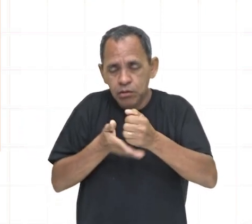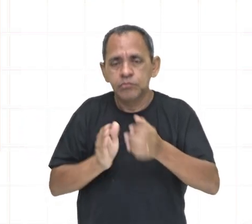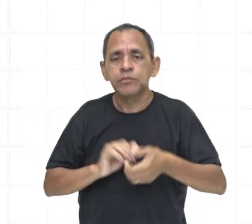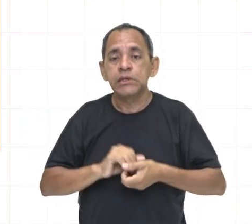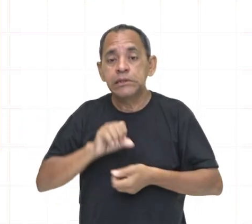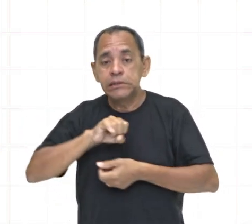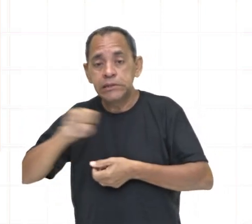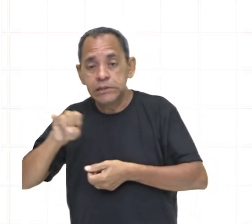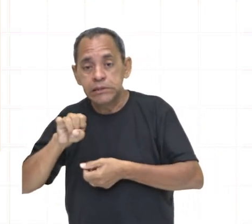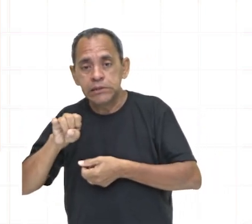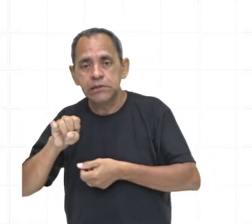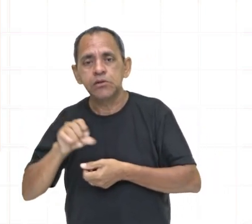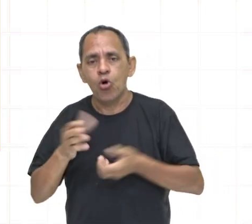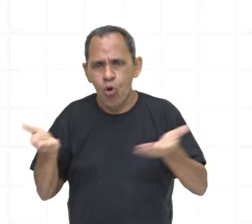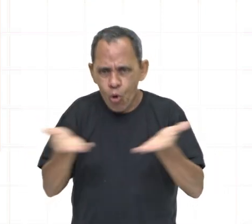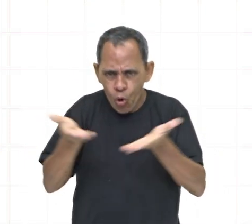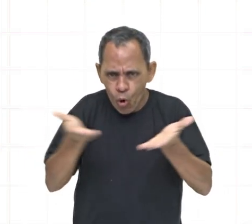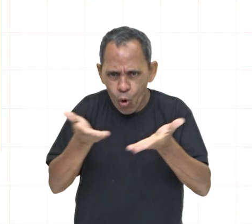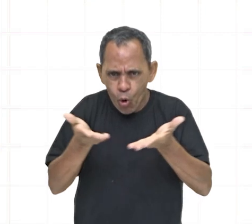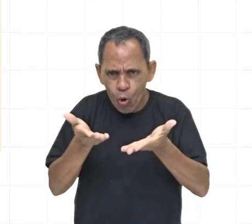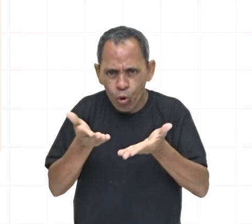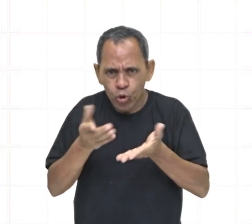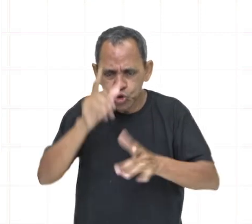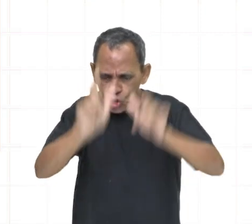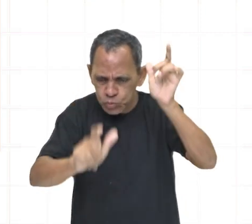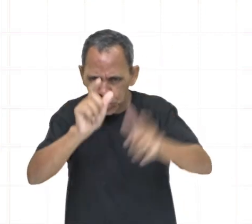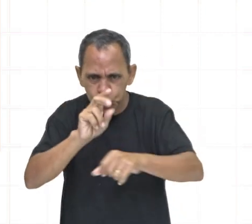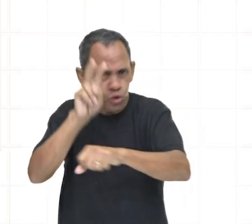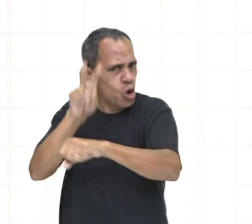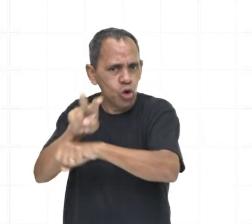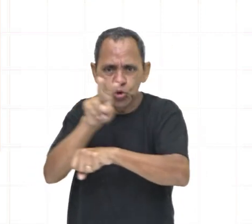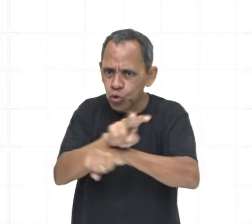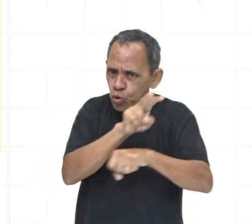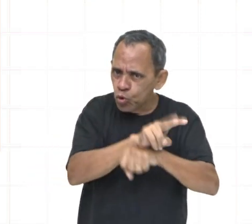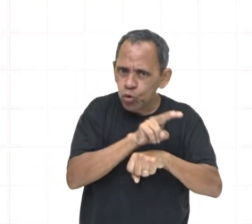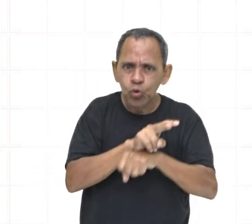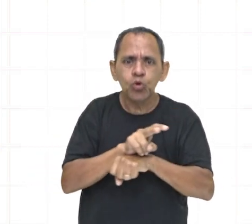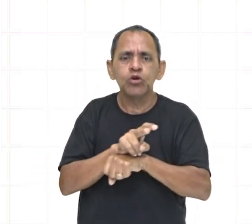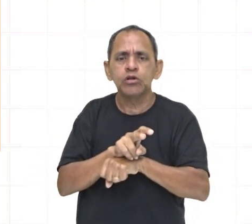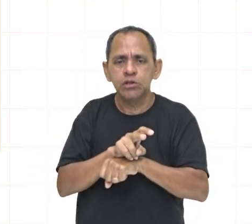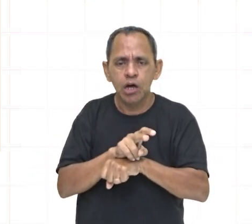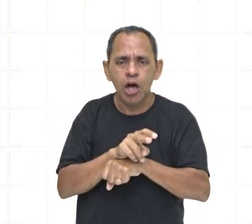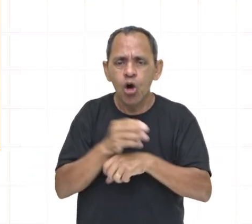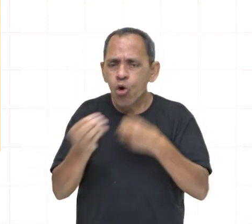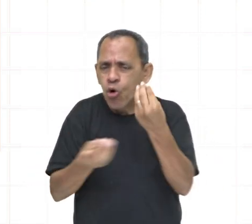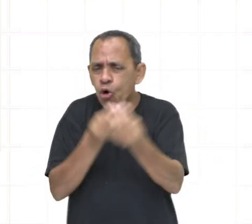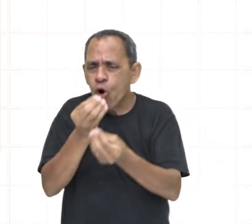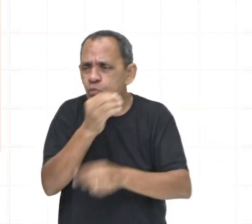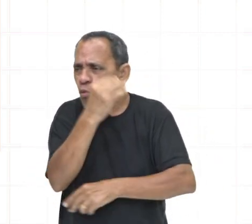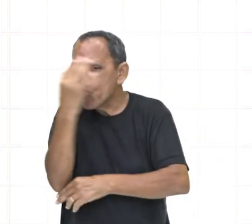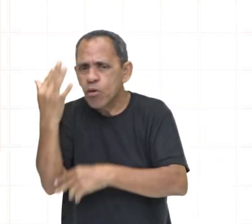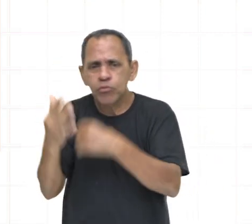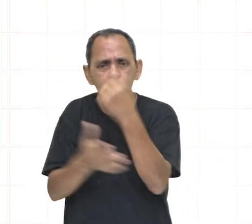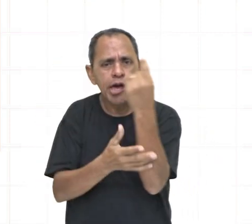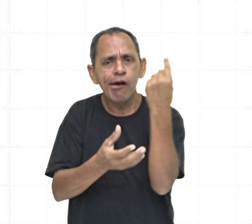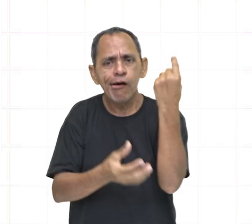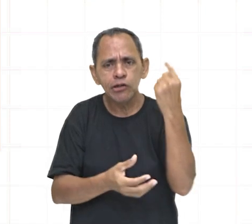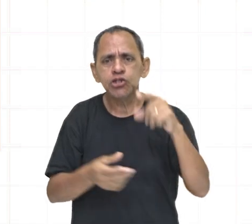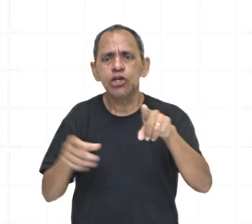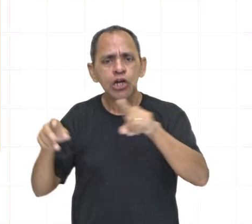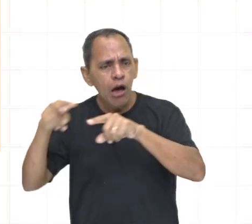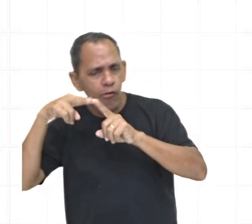cuida hoje, né, do que tem que ser feito, tá? O meio ambiente ali